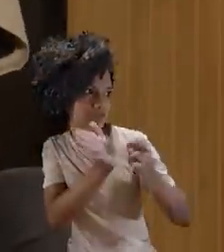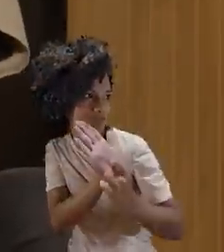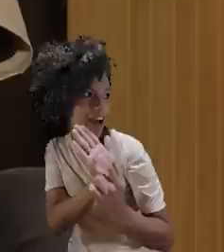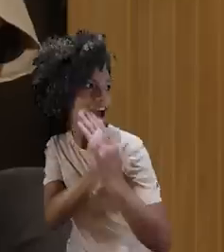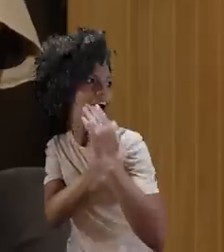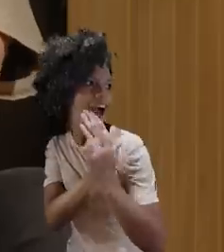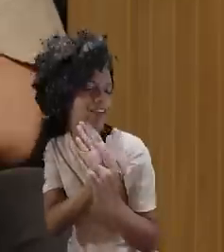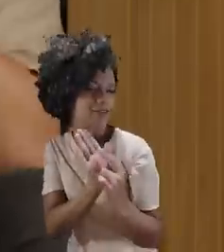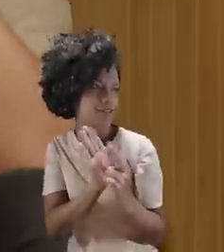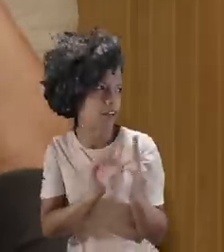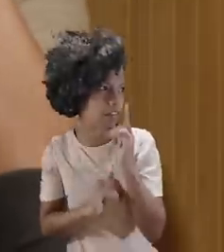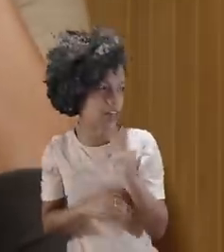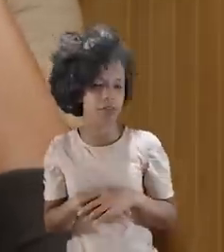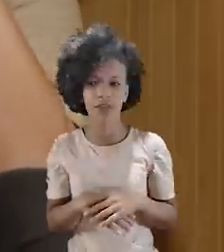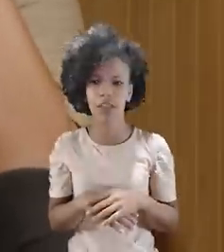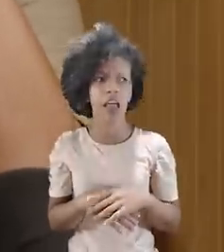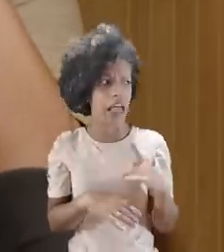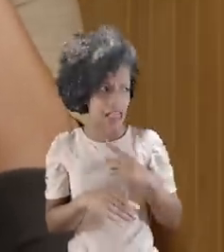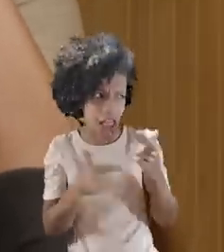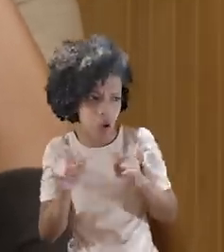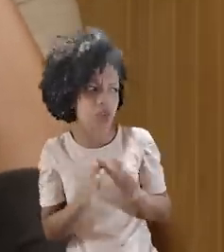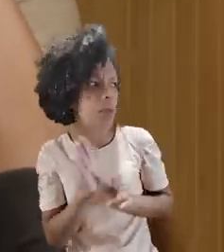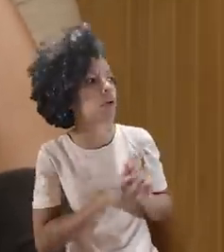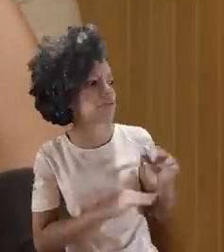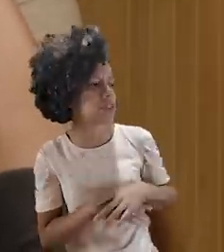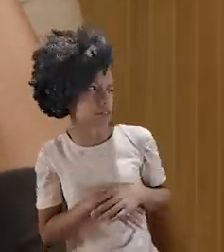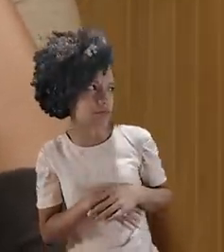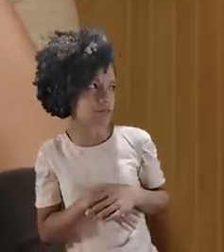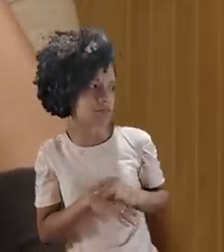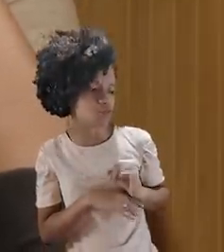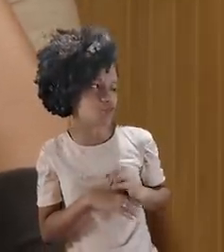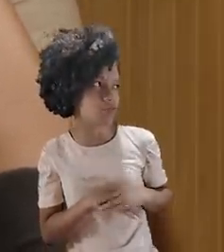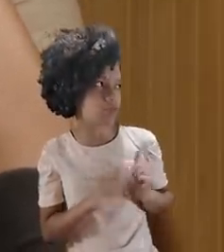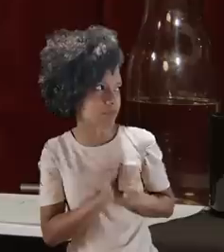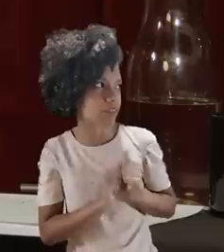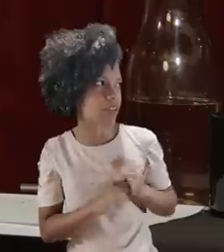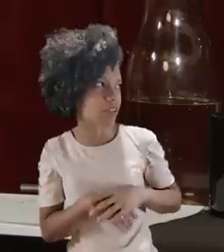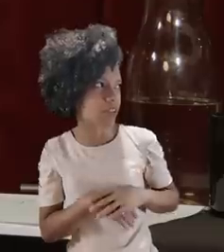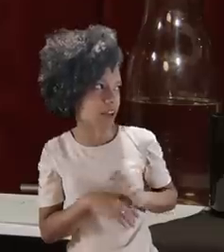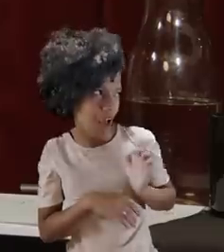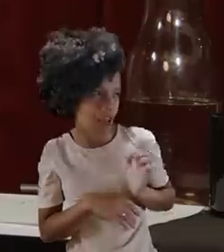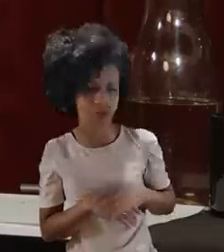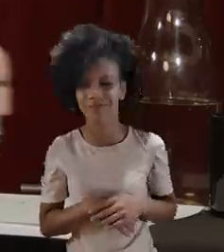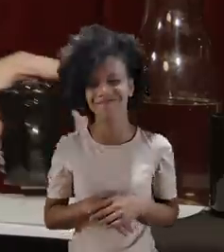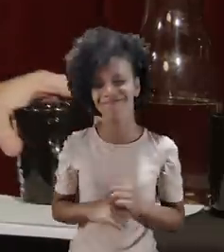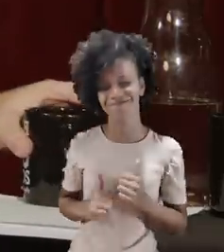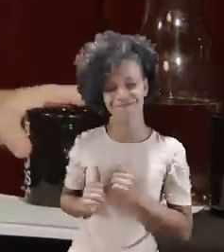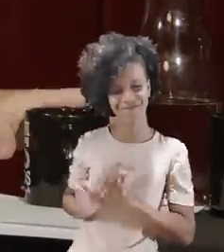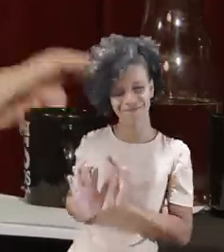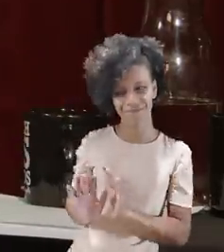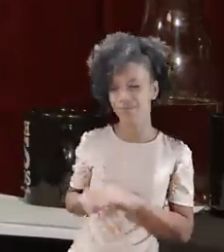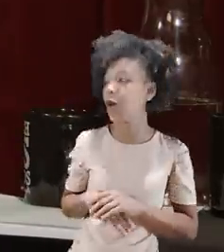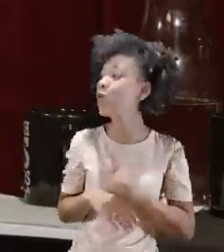ligado entende ele já temos caqui pergunta né mas eu não cuido não curte não foi um curto mano quando começa a visão que o